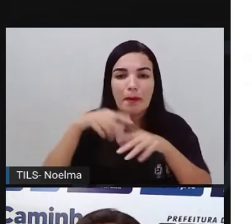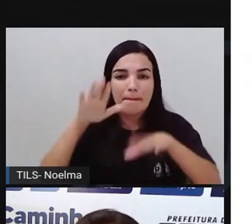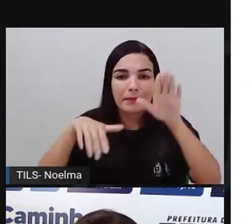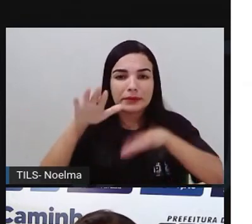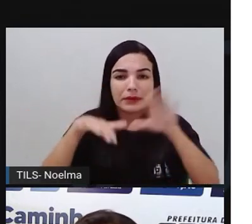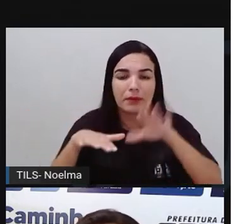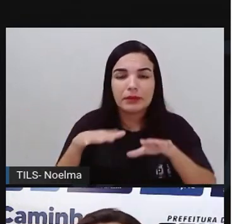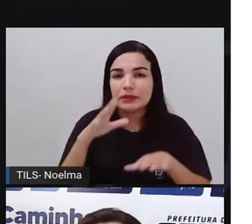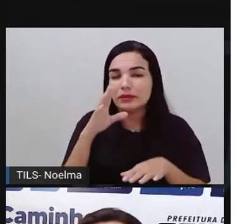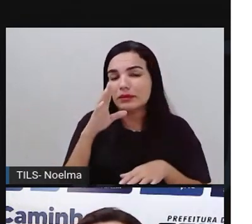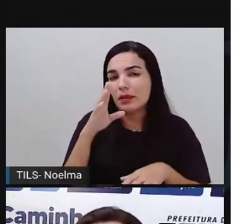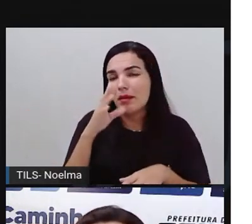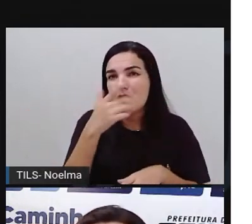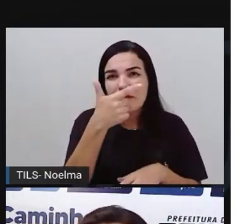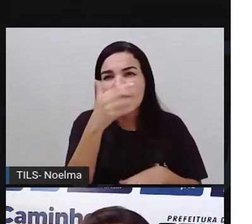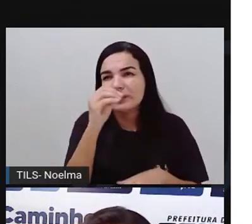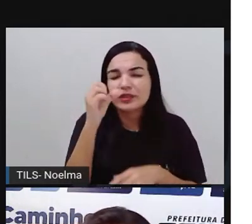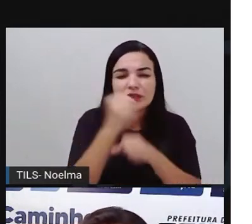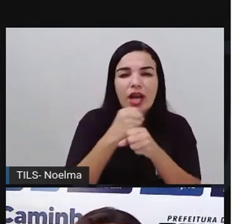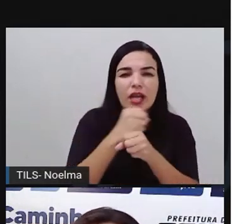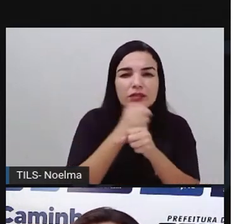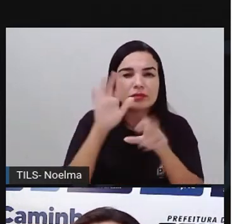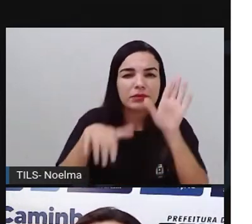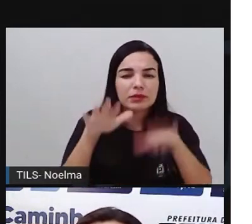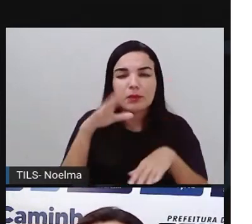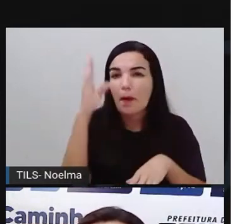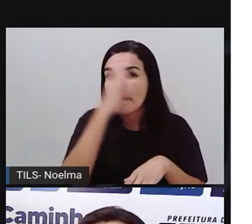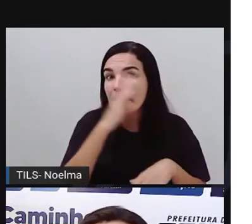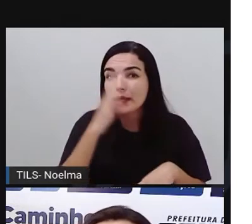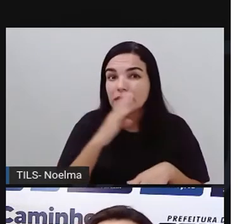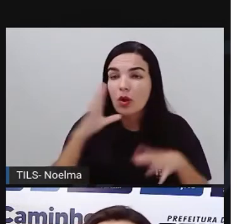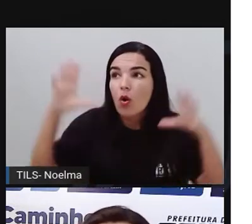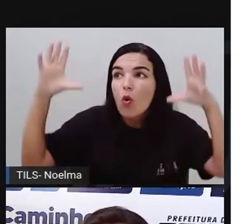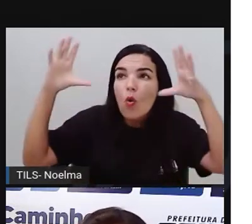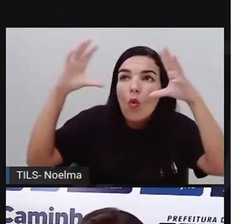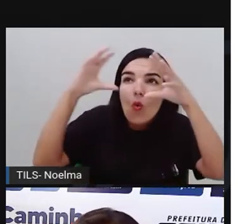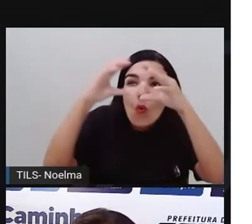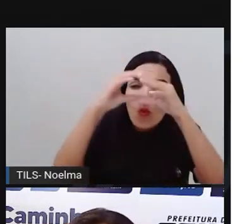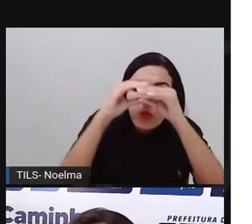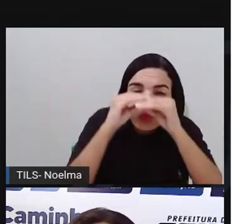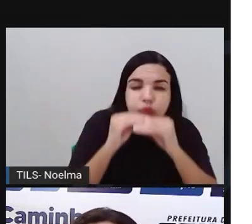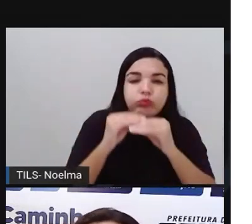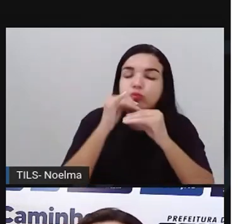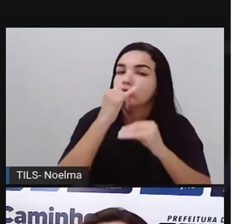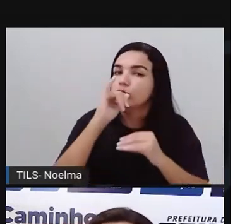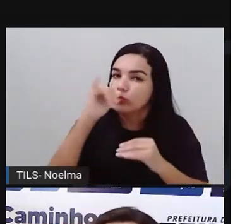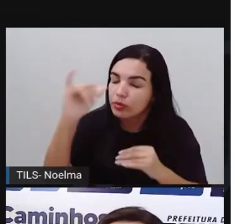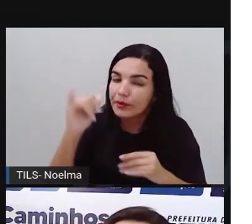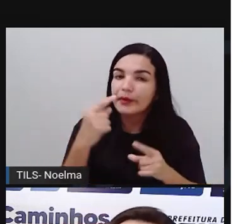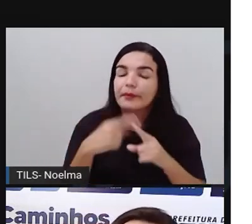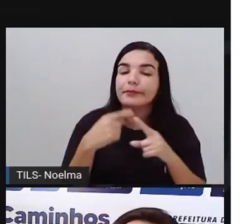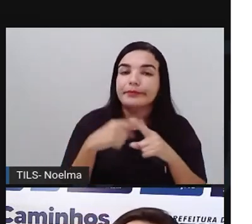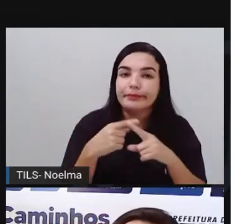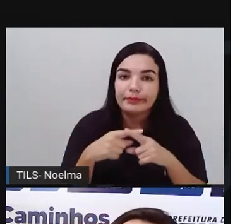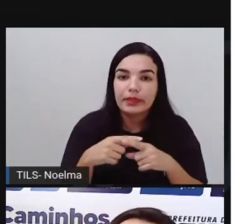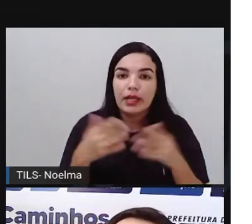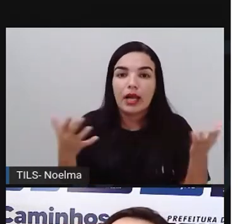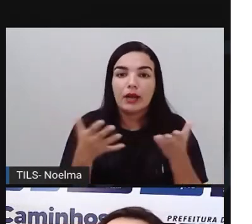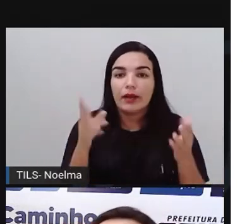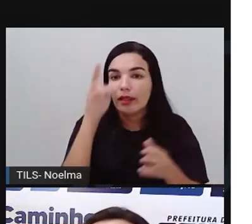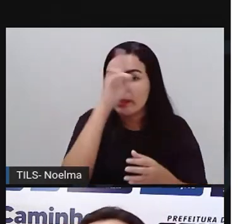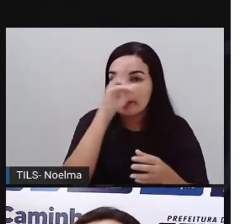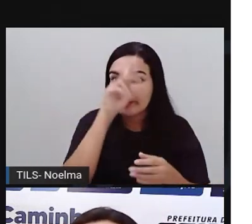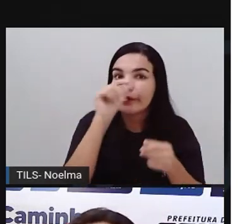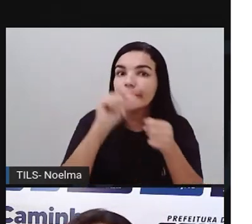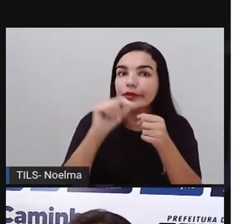do apagão, que há exatos 20 anos fez brasileiros racionarem eletricidade, deixou de ser uma mera